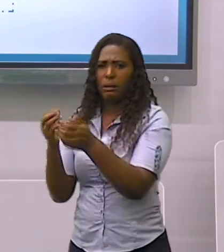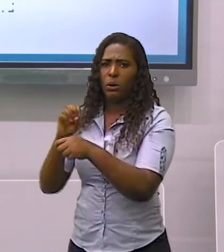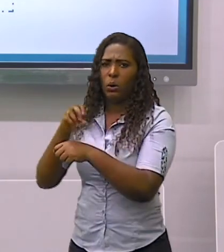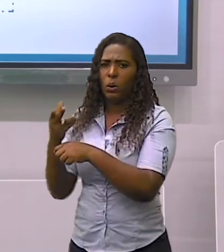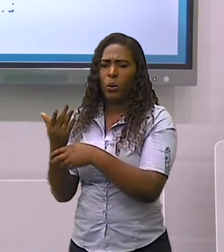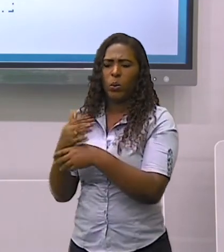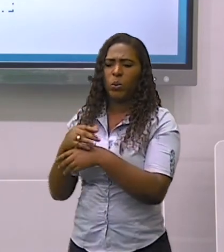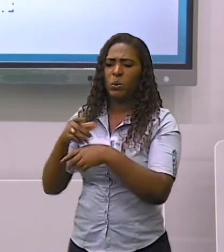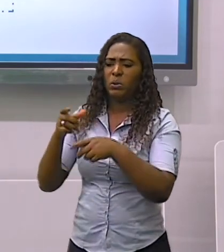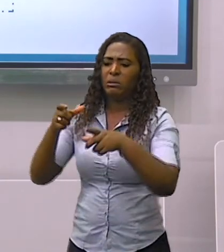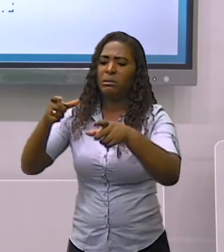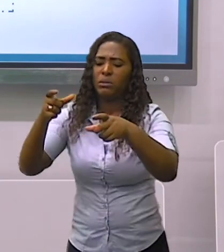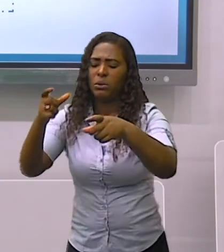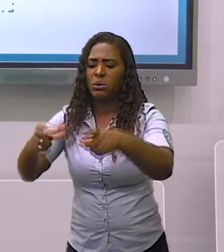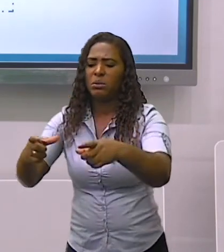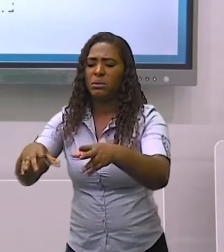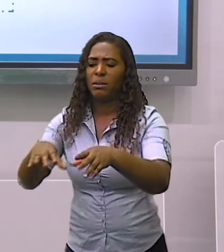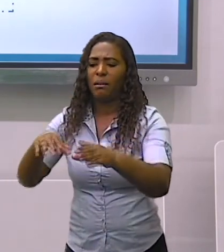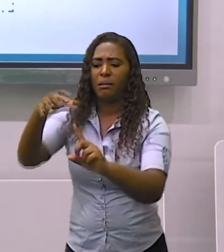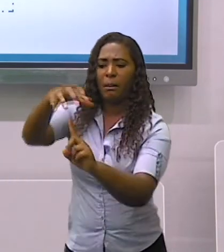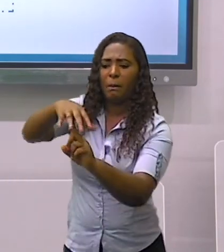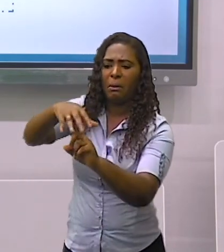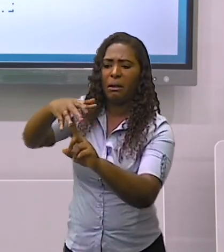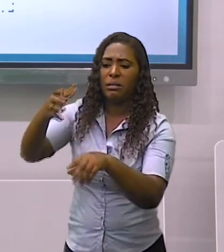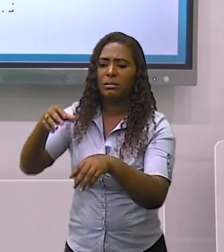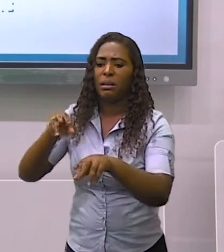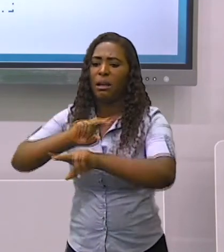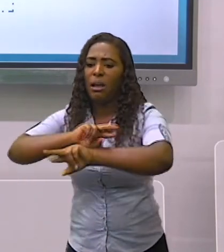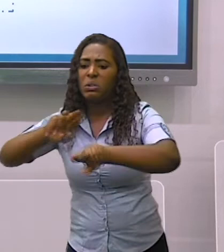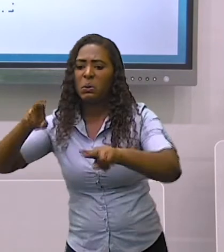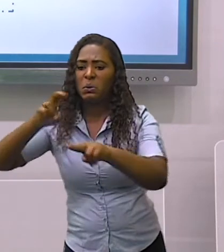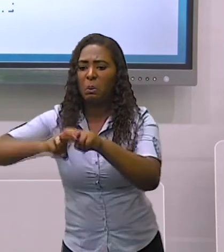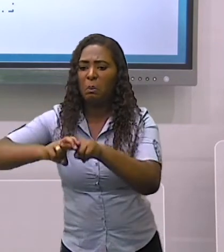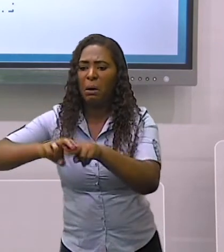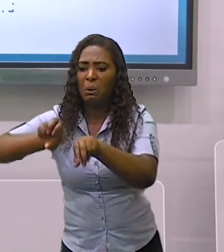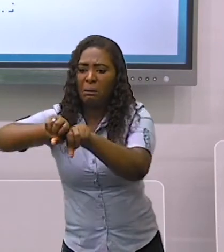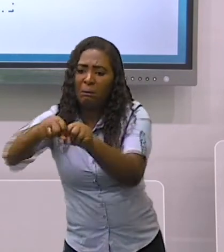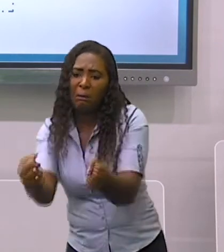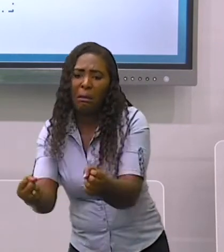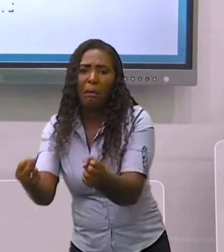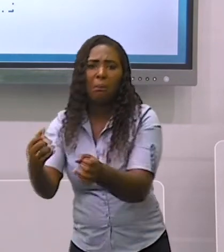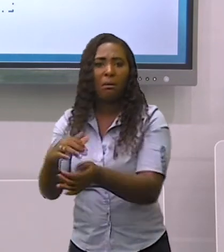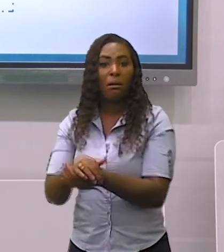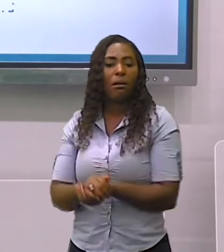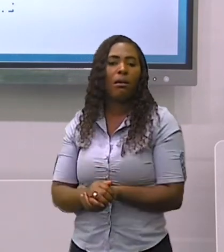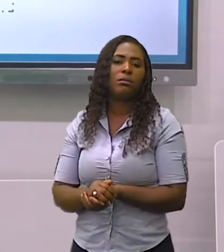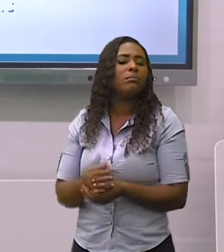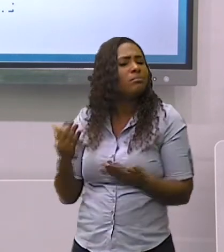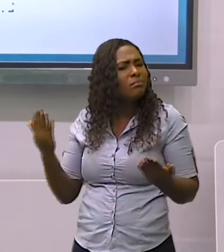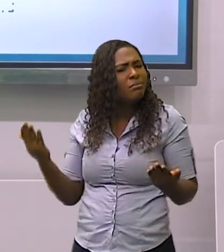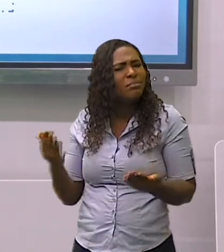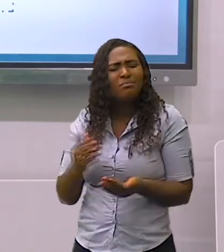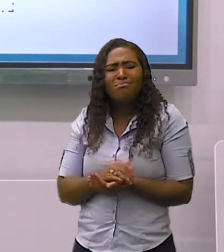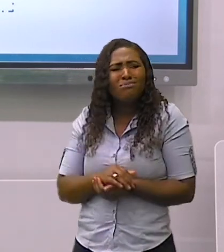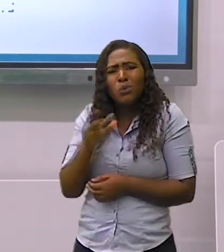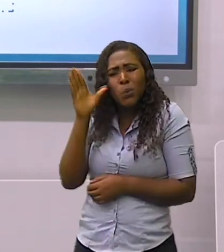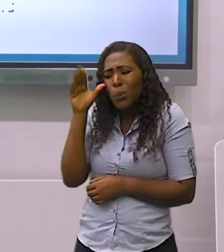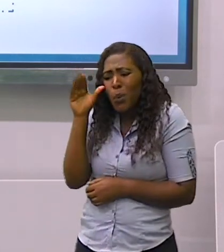mesmo destruído. Ele se torna um pouco desinteressante. Desta forma, não